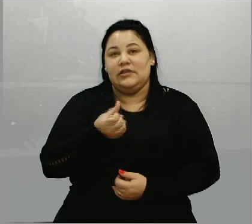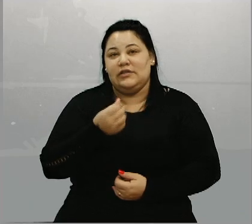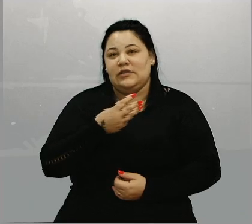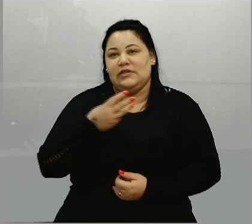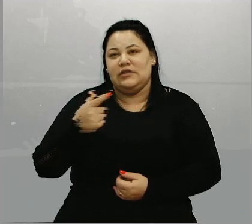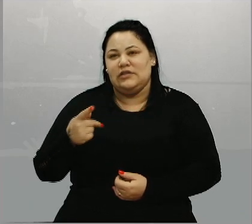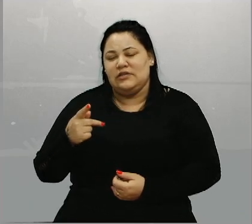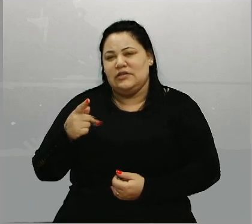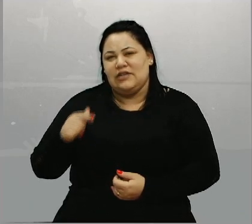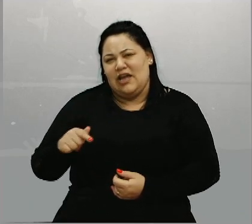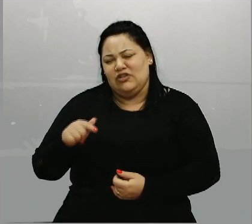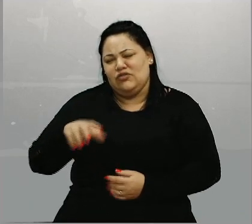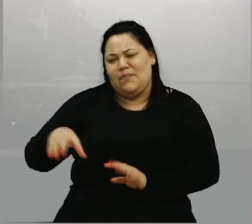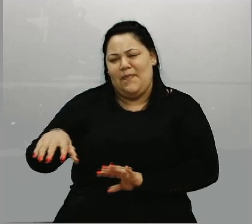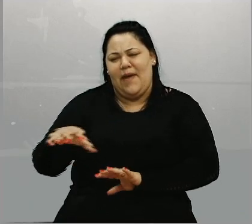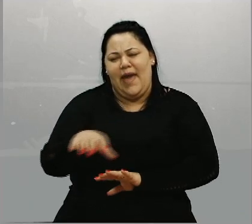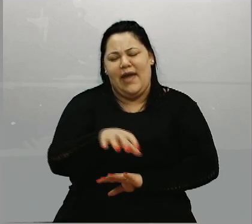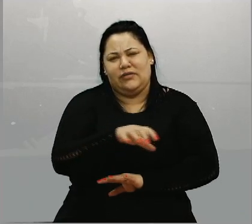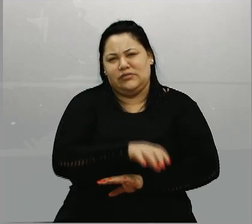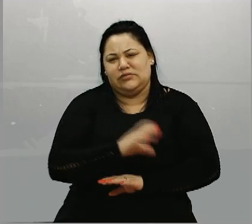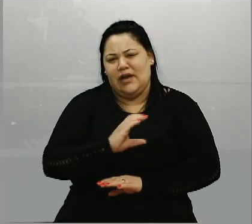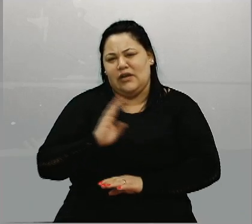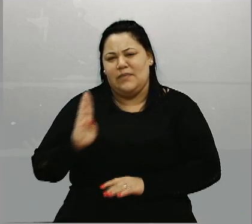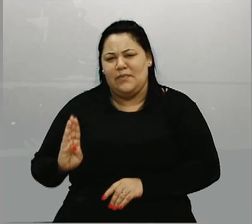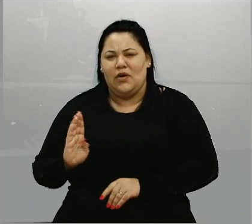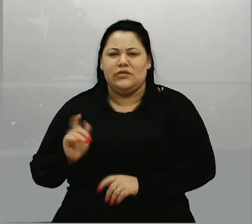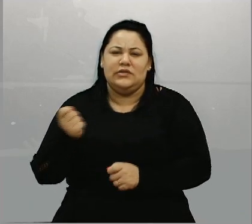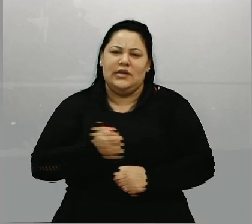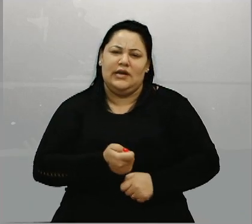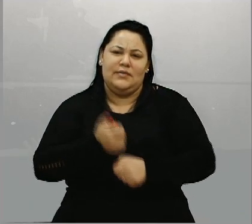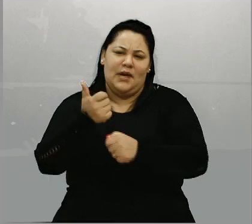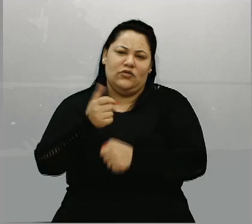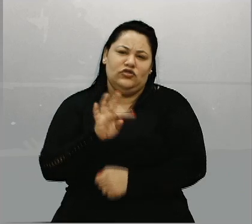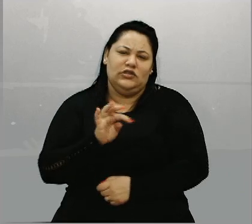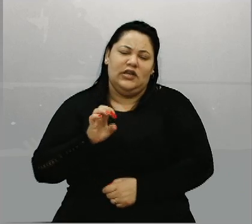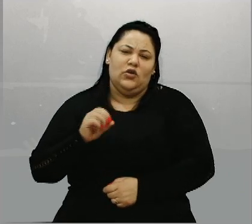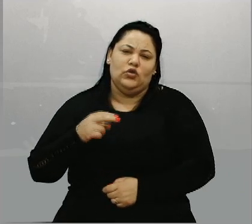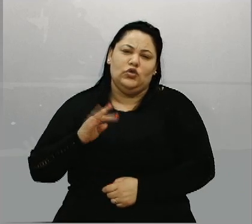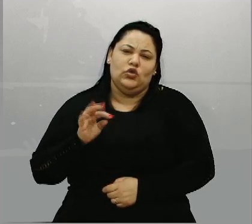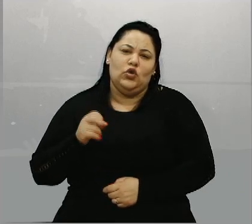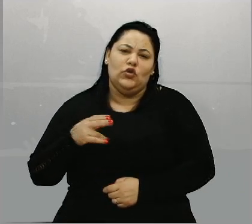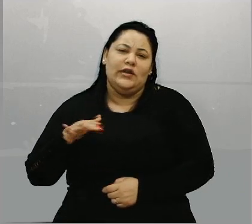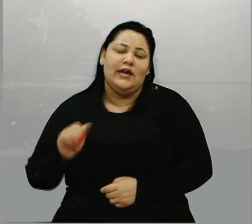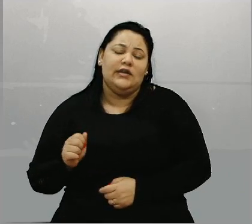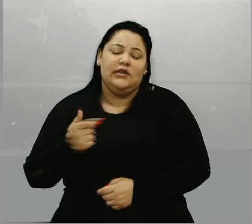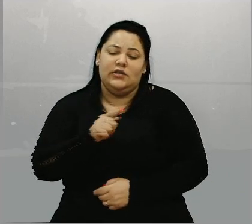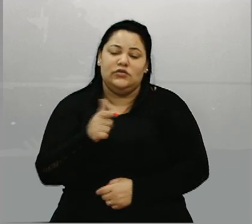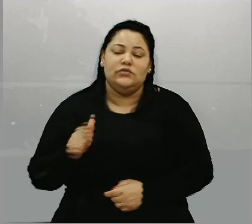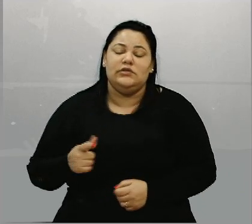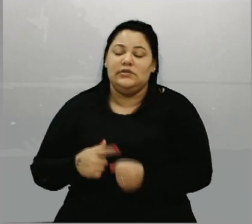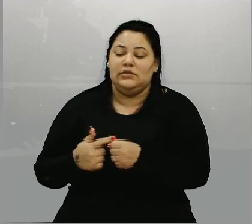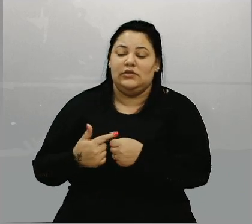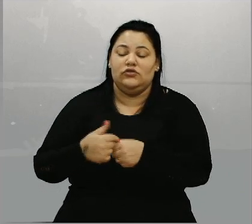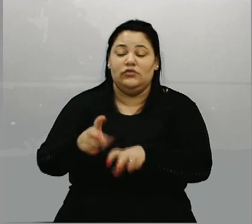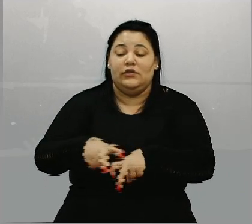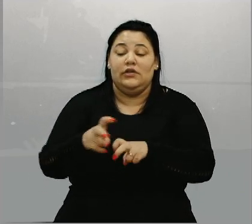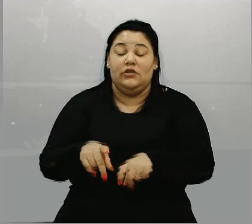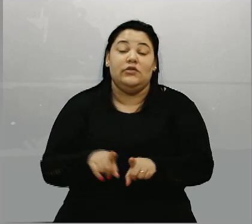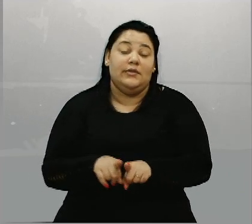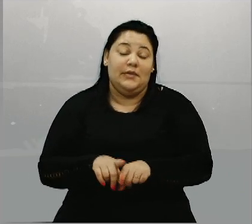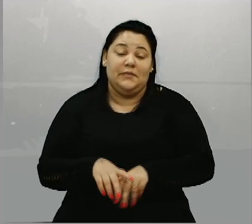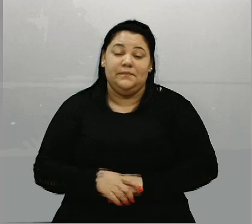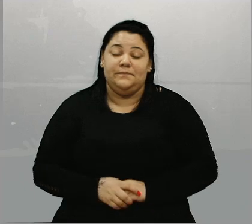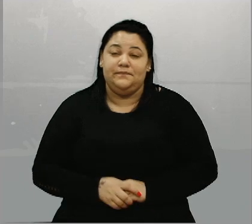Café, a Igrejinha, Carlos Barbosa, Garibaldi, Teotônia, e assim vai ir nas outras cidades do interior. O intuito do